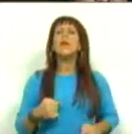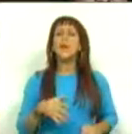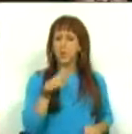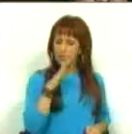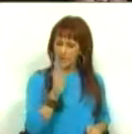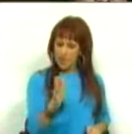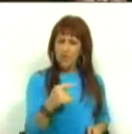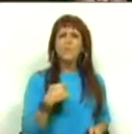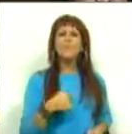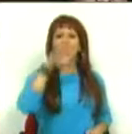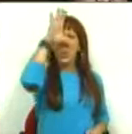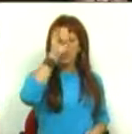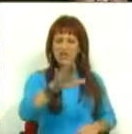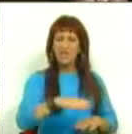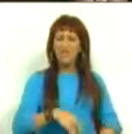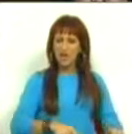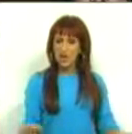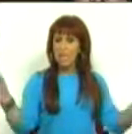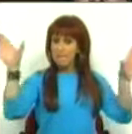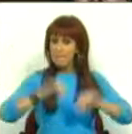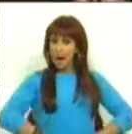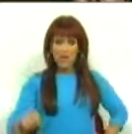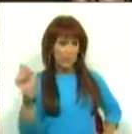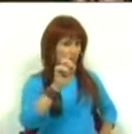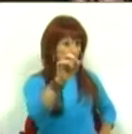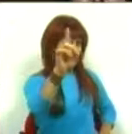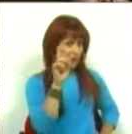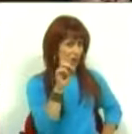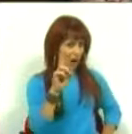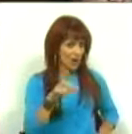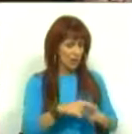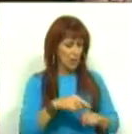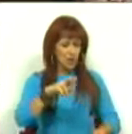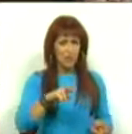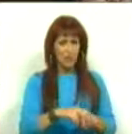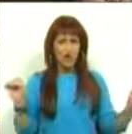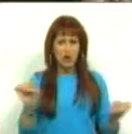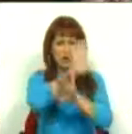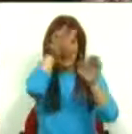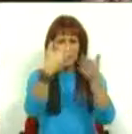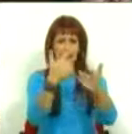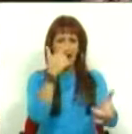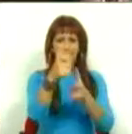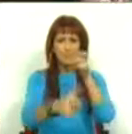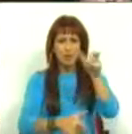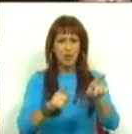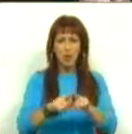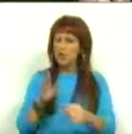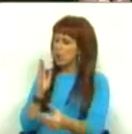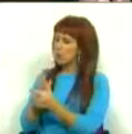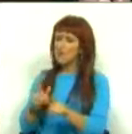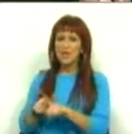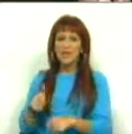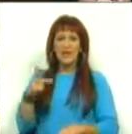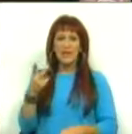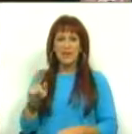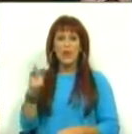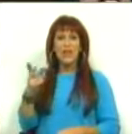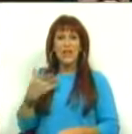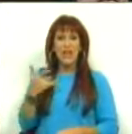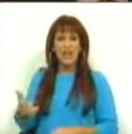mesmo a dizer que este Governo fez mais em 6 meses pelo esclarecimento das populações e pelo processo da televisão digital